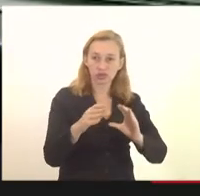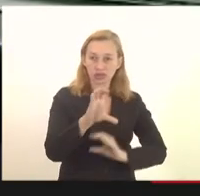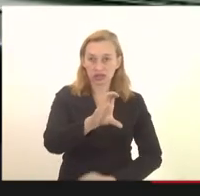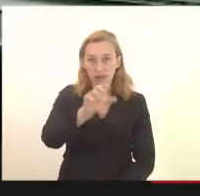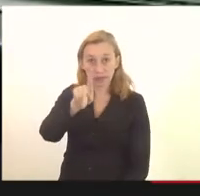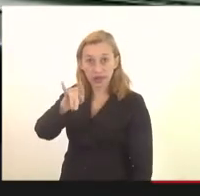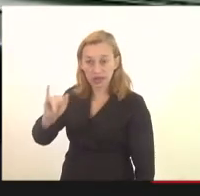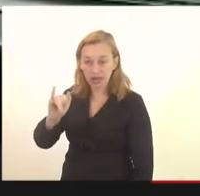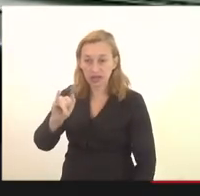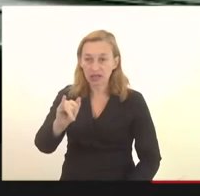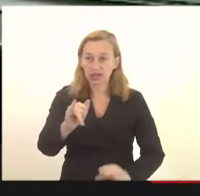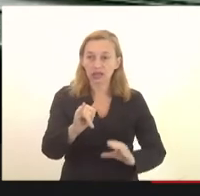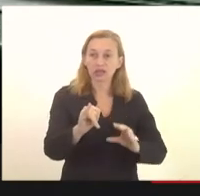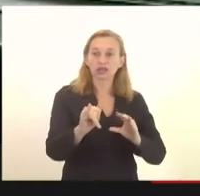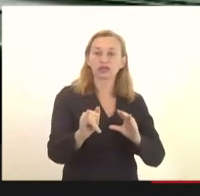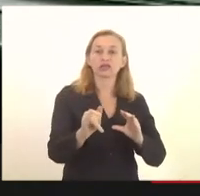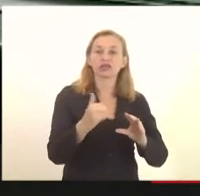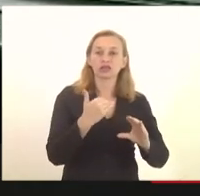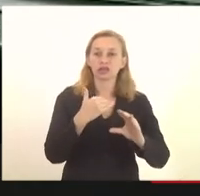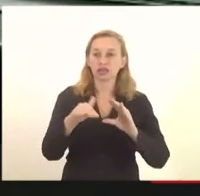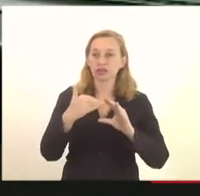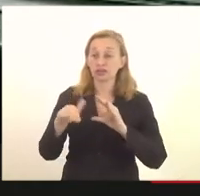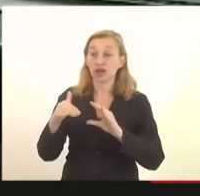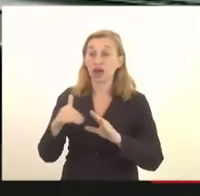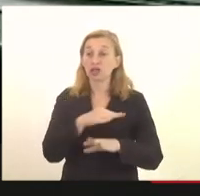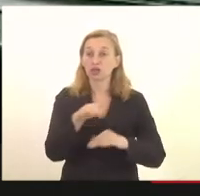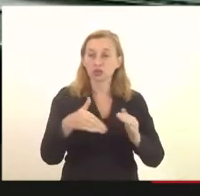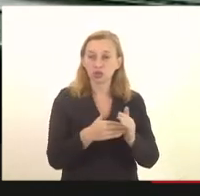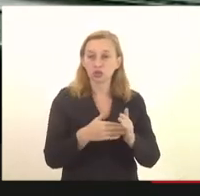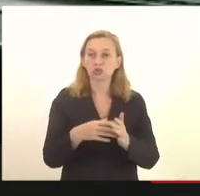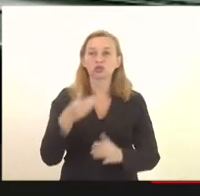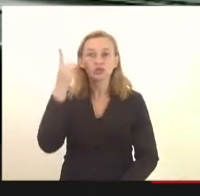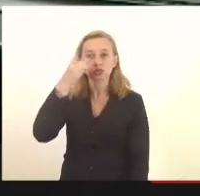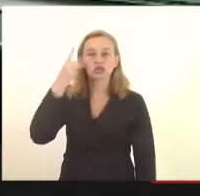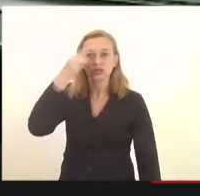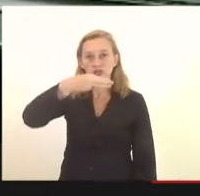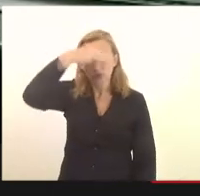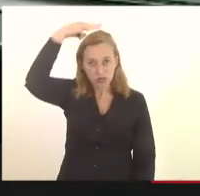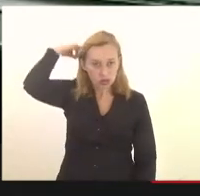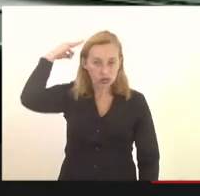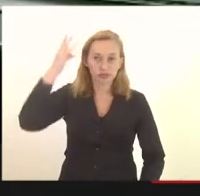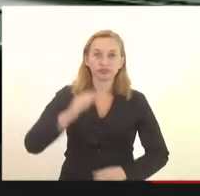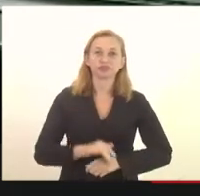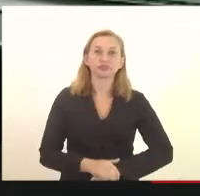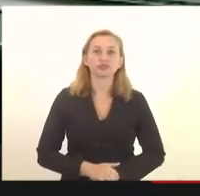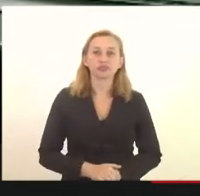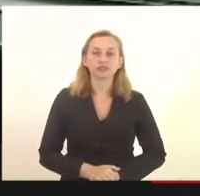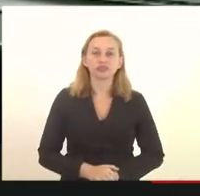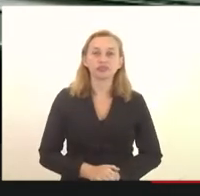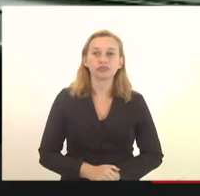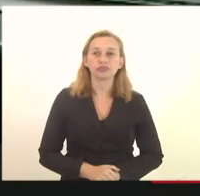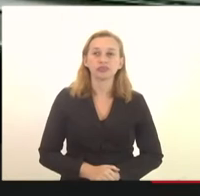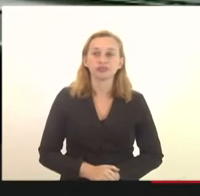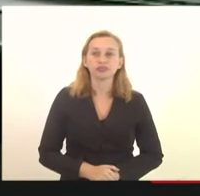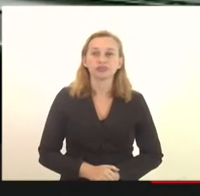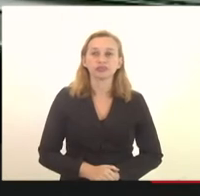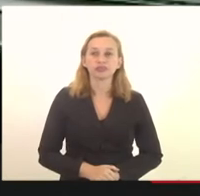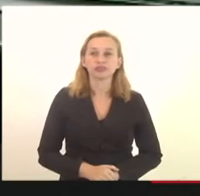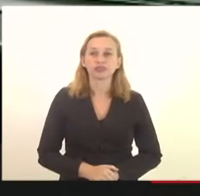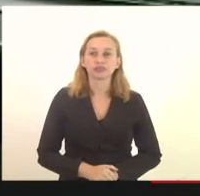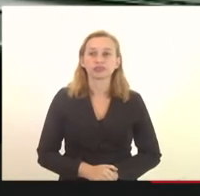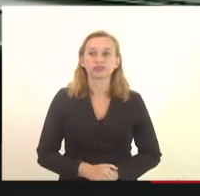a todos os presentes. Dizer ao deputado Márcio Pacheco que eu aguardei